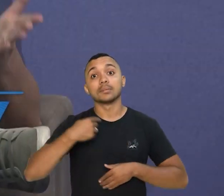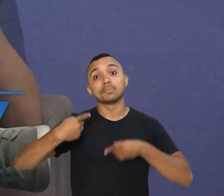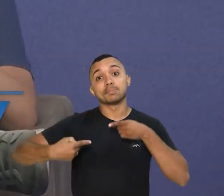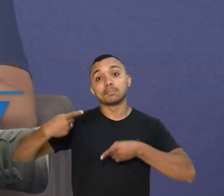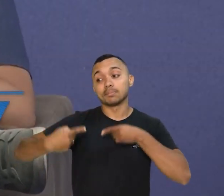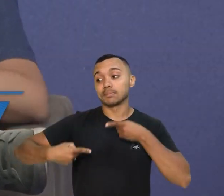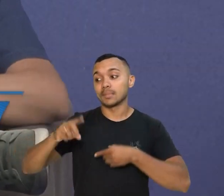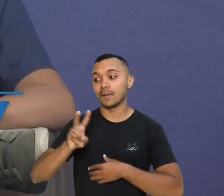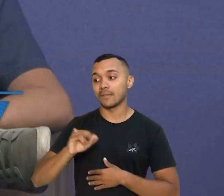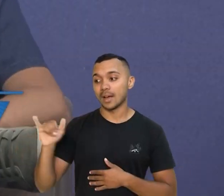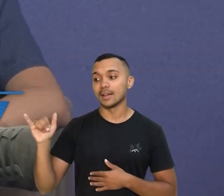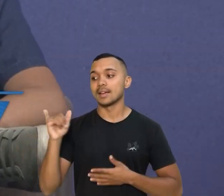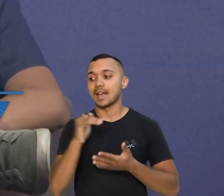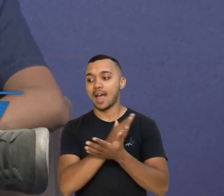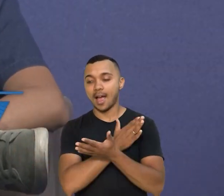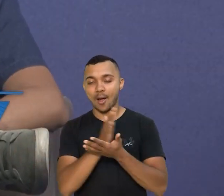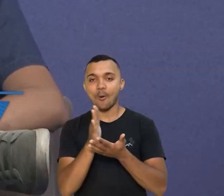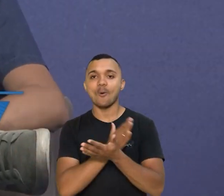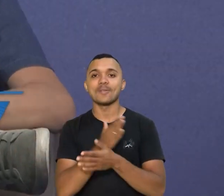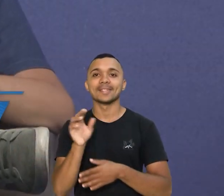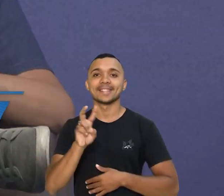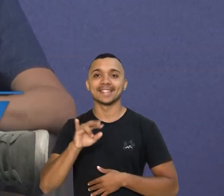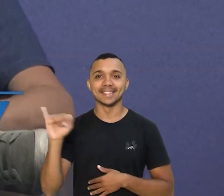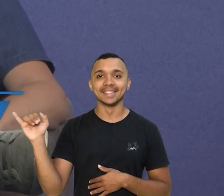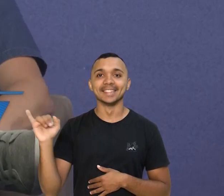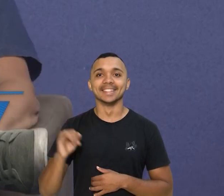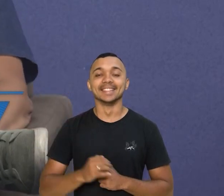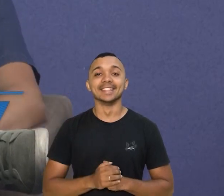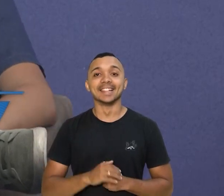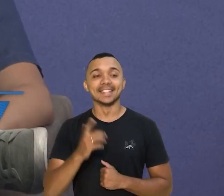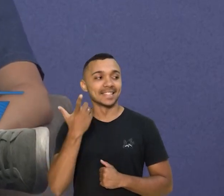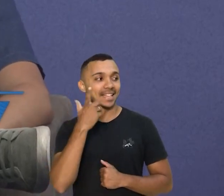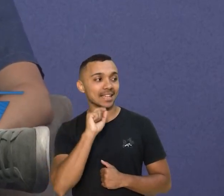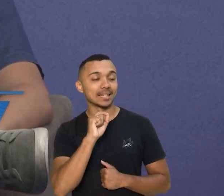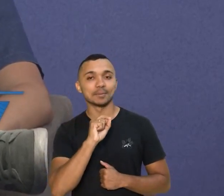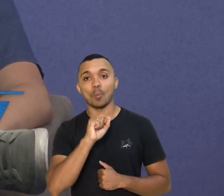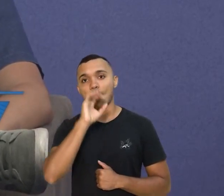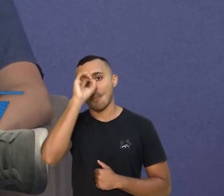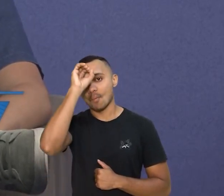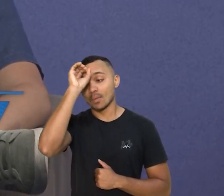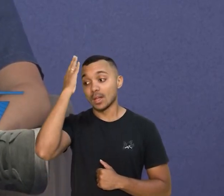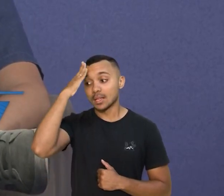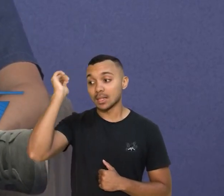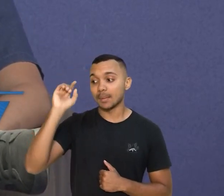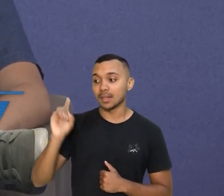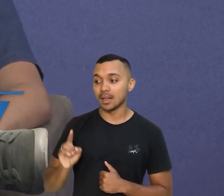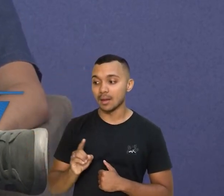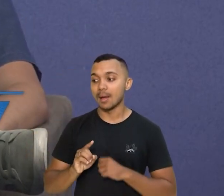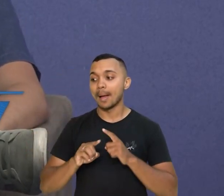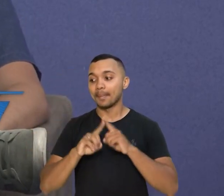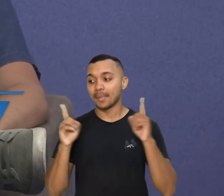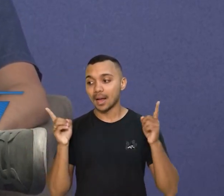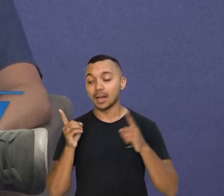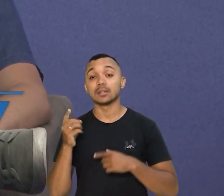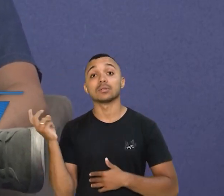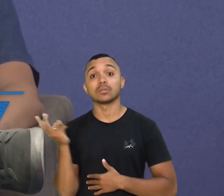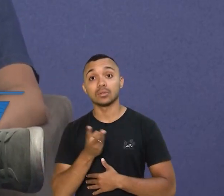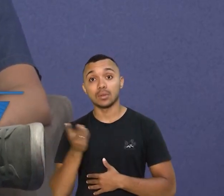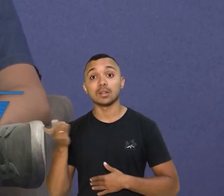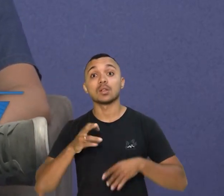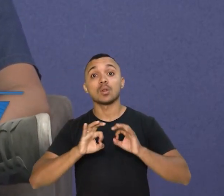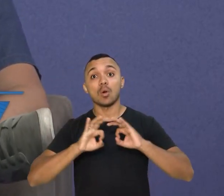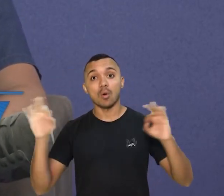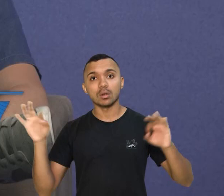adversários que estão bem também, né? A gente não sabe ainda quem vai ser, mas são adversários que certamente estarão em boa